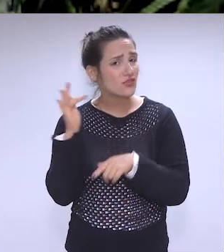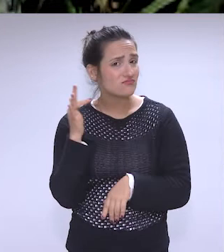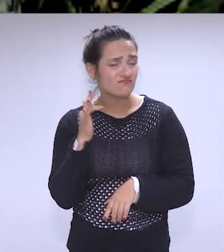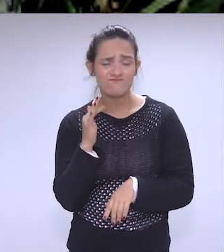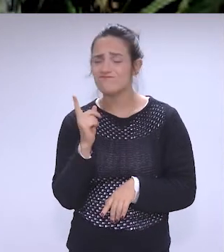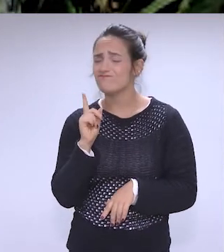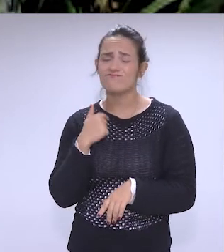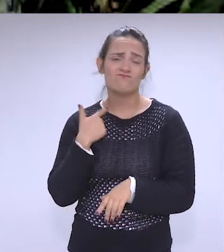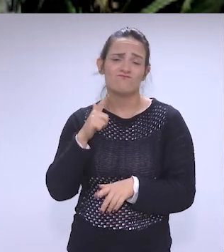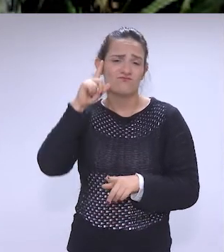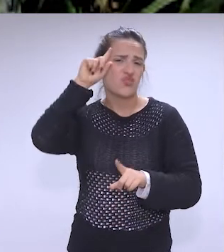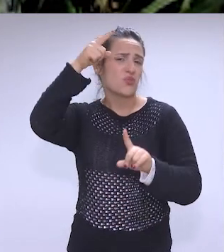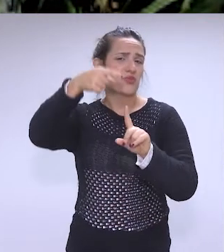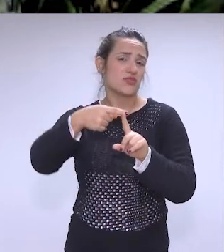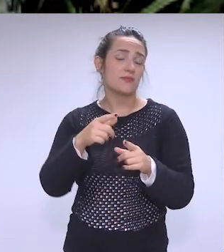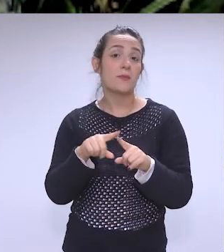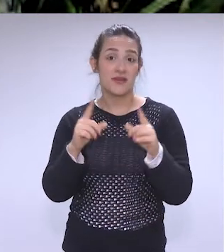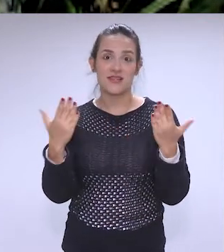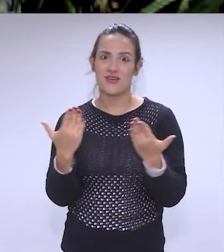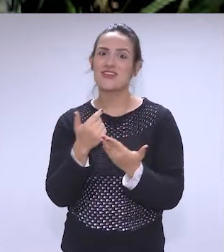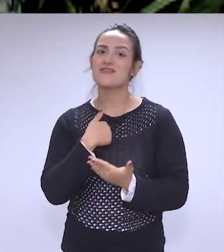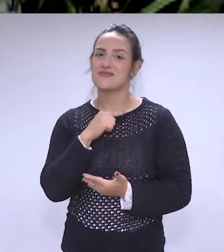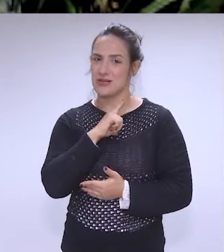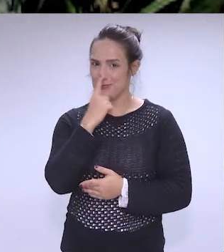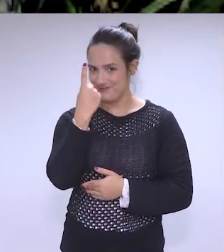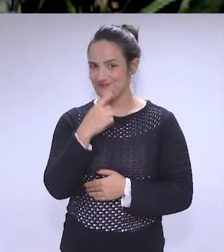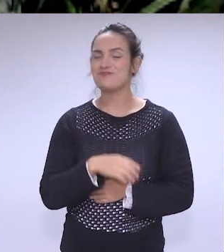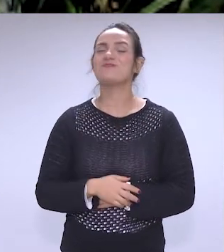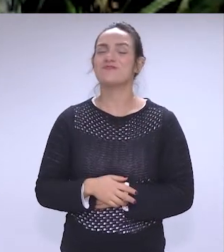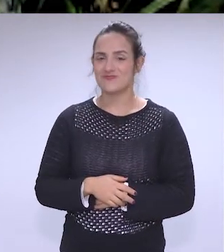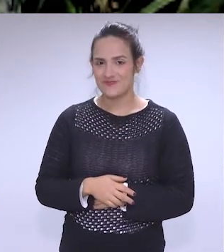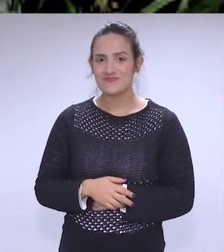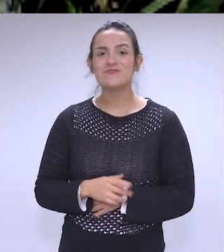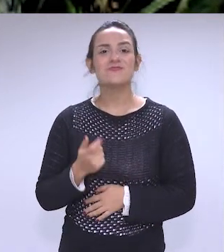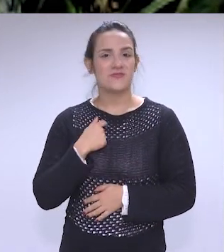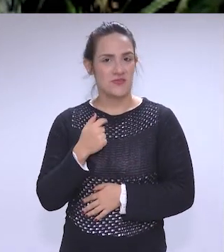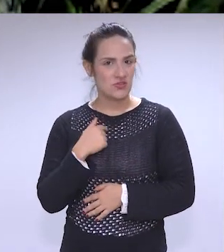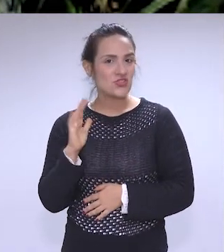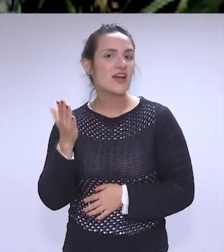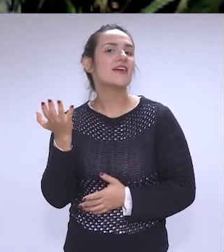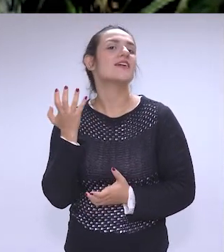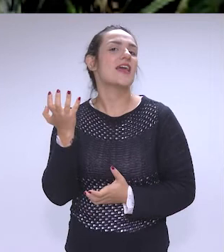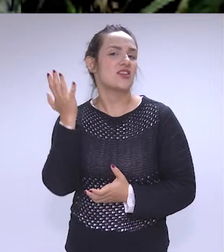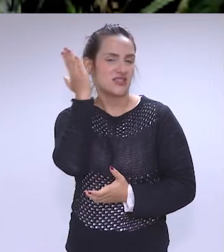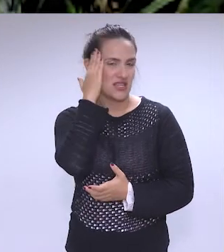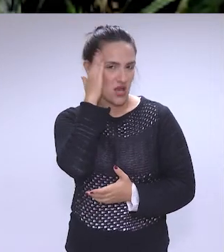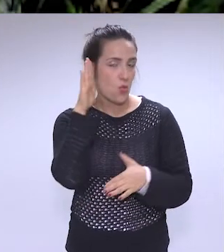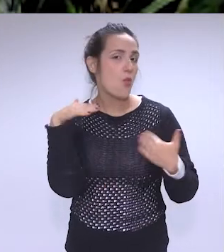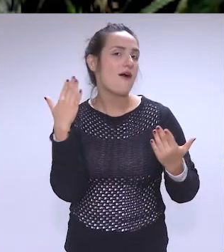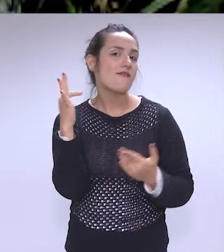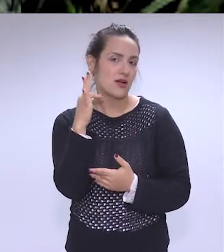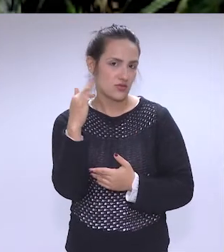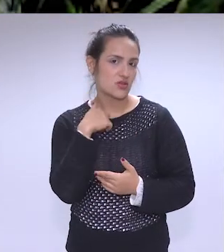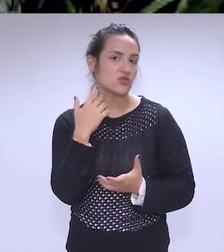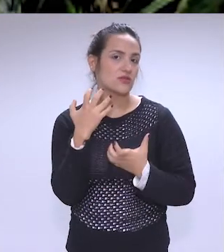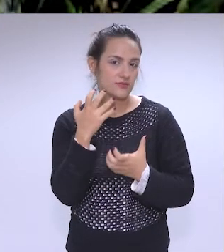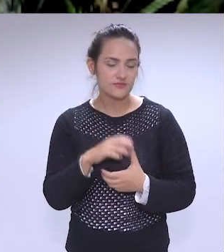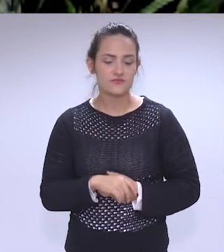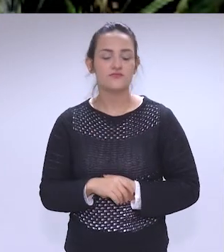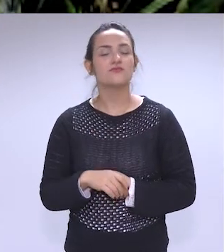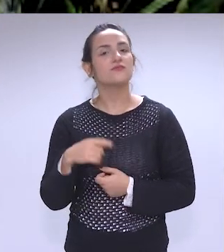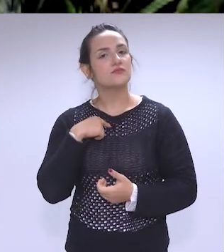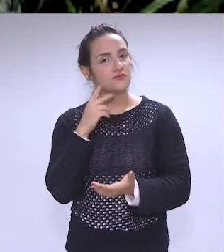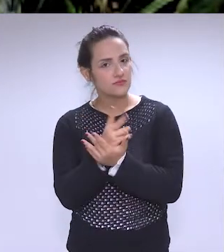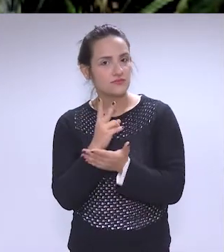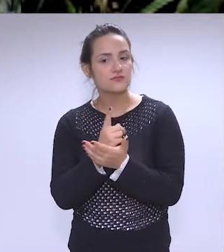eu não tinha um objetivo na vida, mas agora eu tenho. Eu penso na faculdade que agora eu quero fazer. Eu